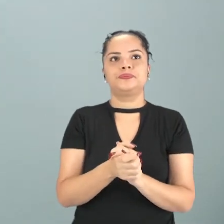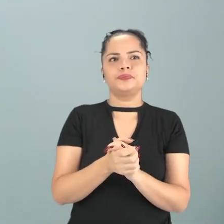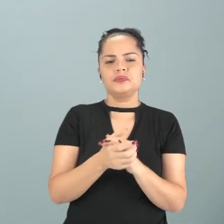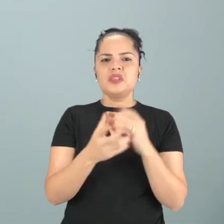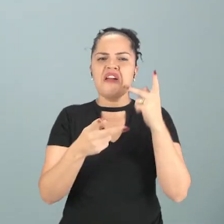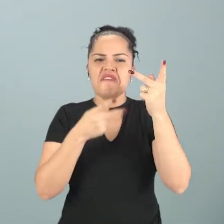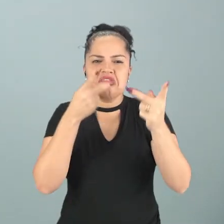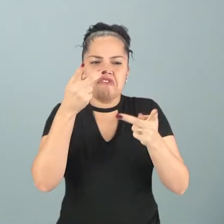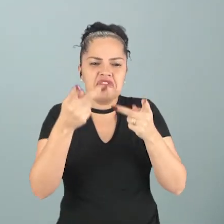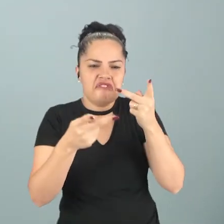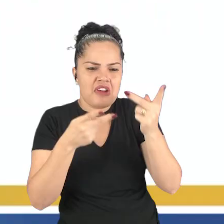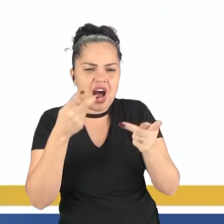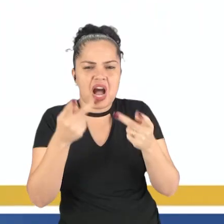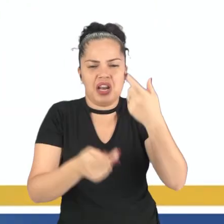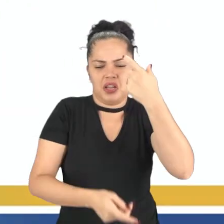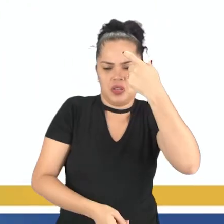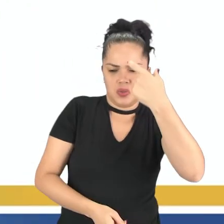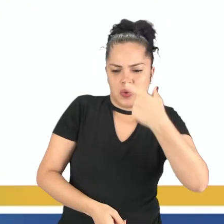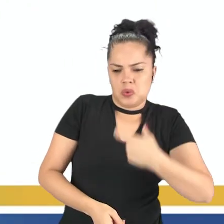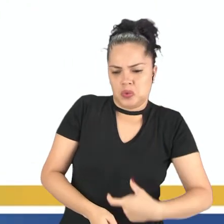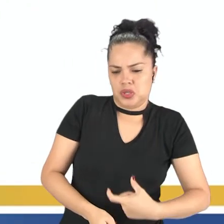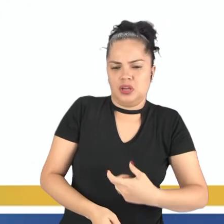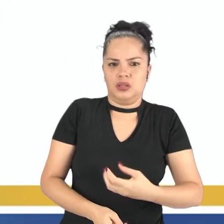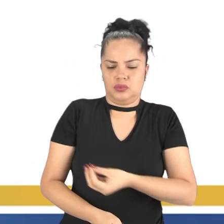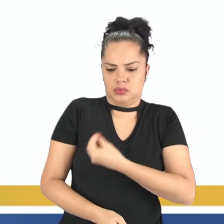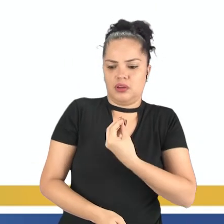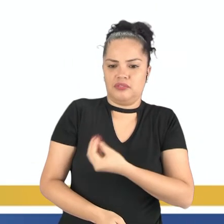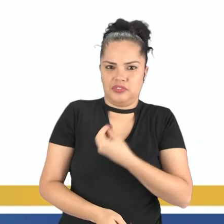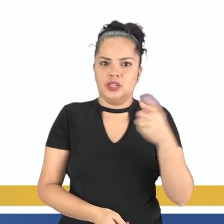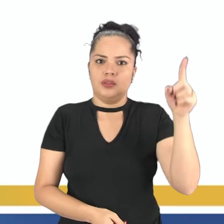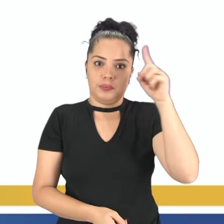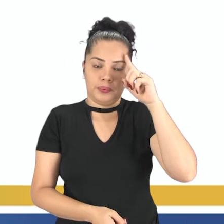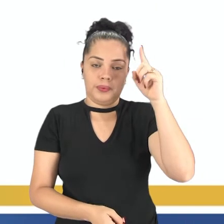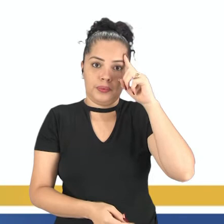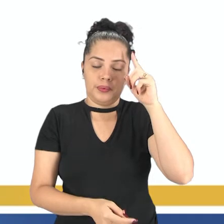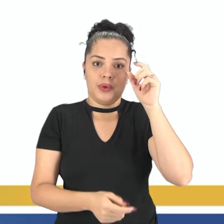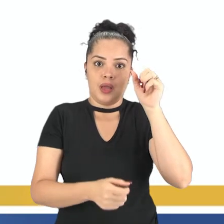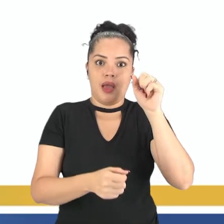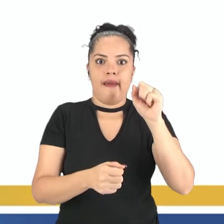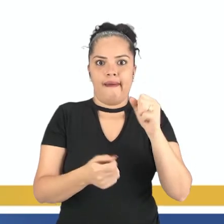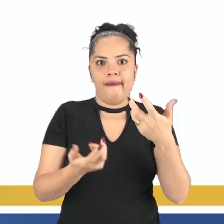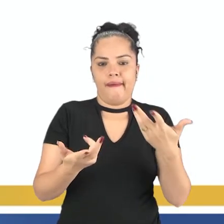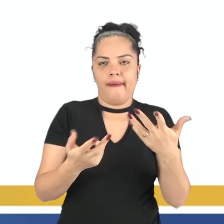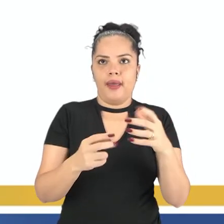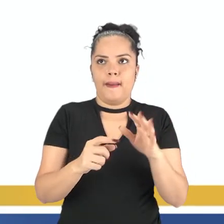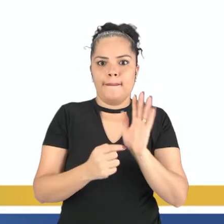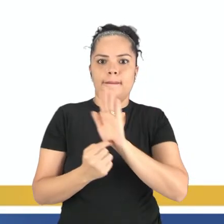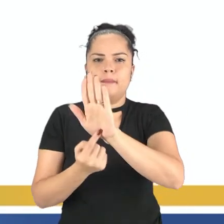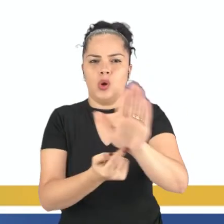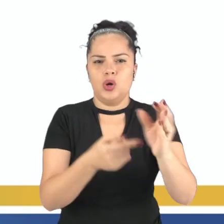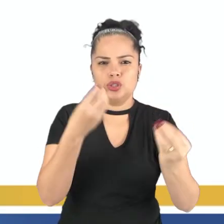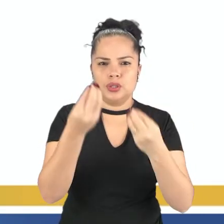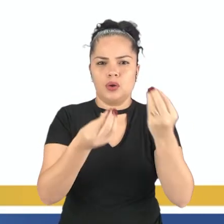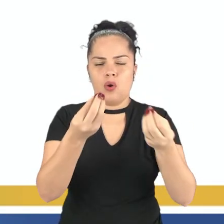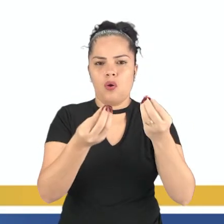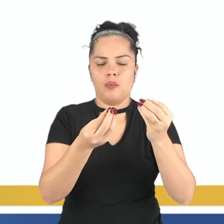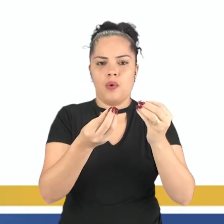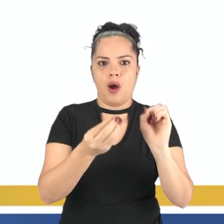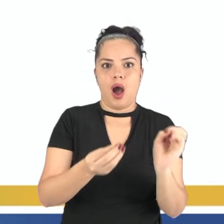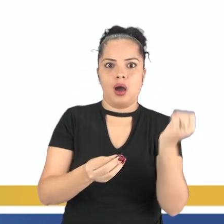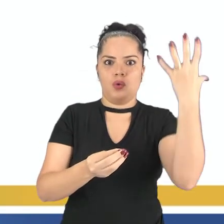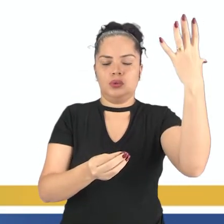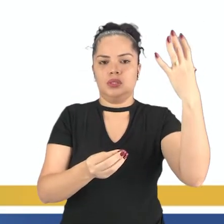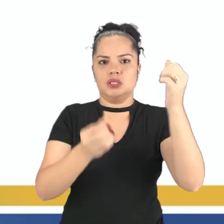hábitos pejorativos incorporados ao nosso cotidiano tendem a reforçar essa forma de racismo, visto que promovem a exclusão